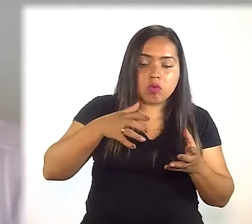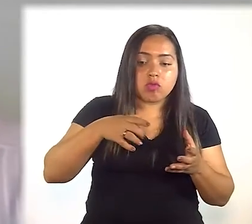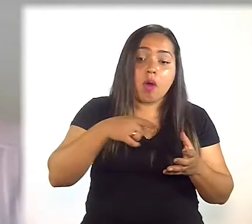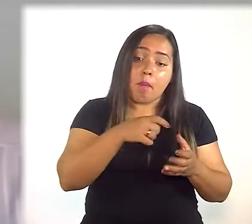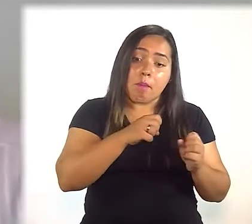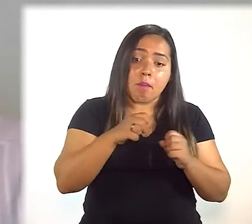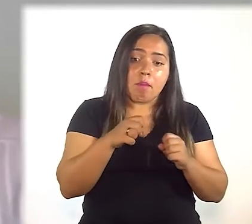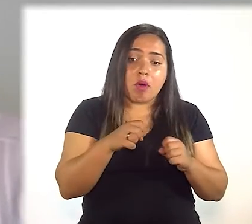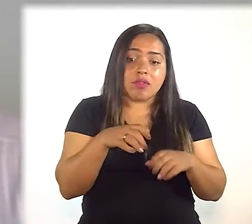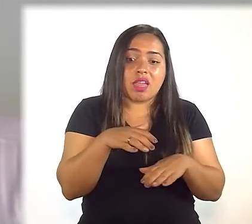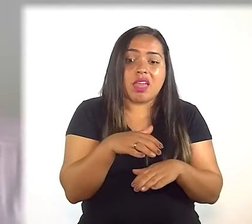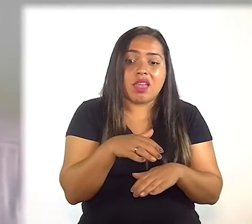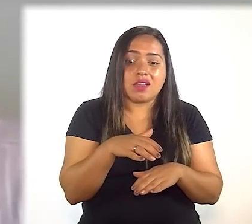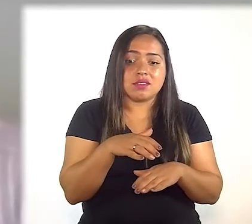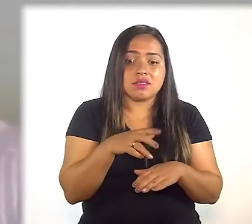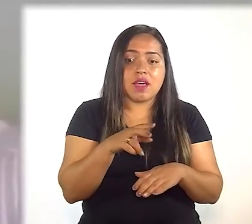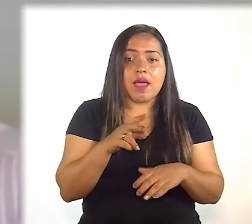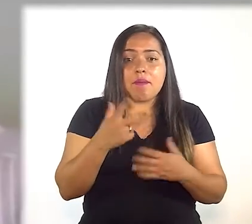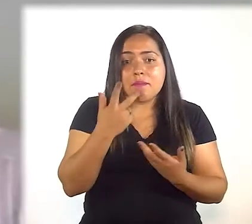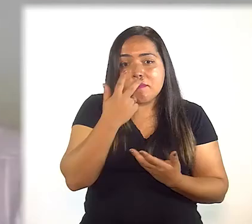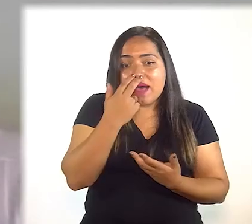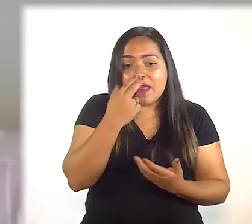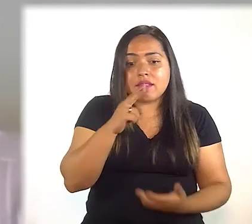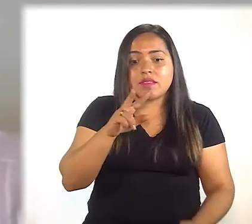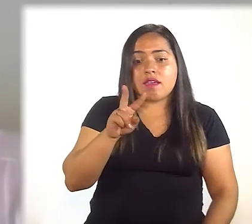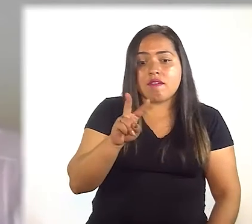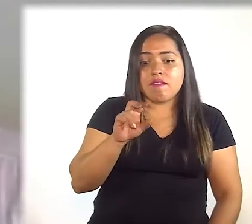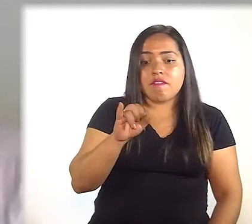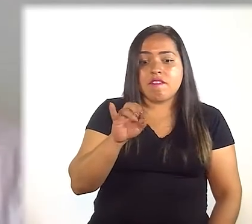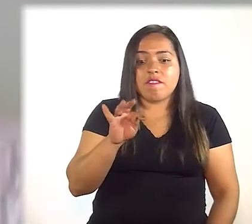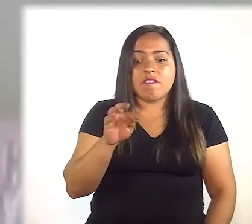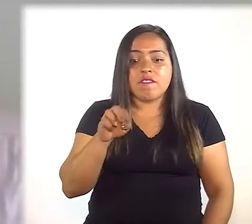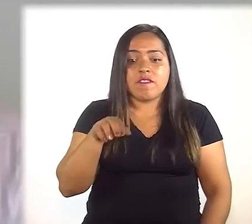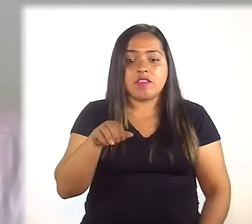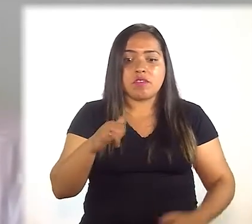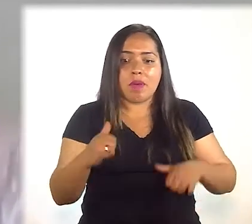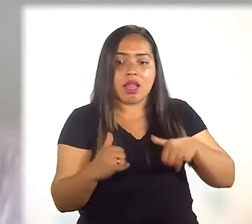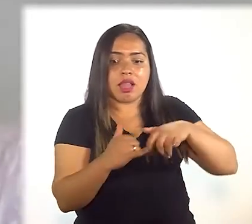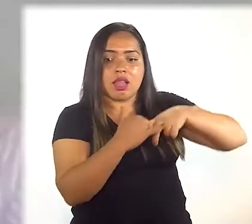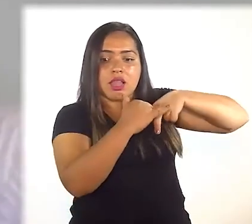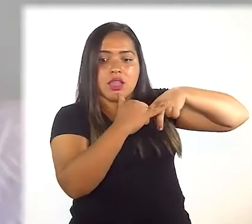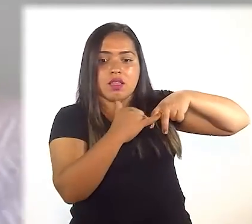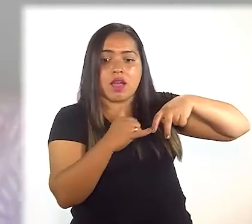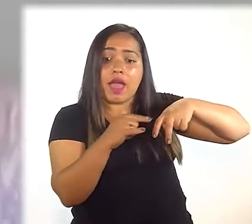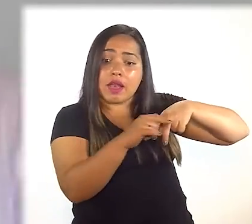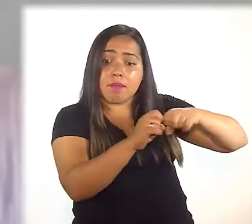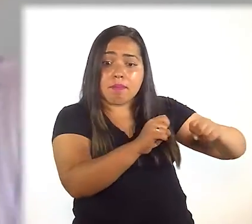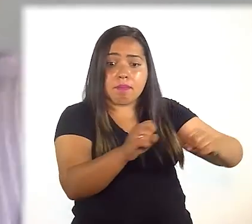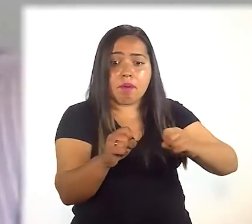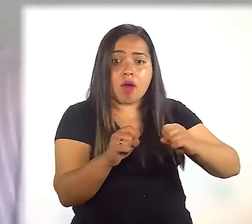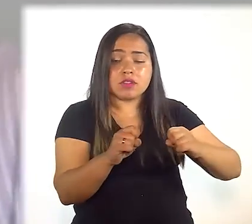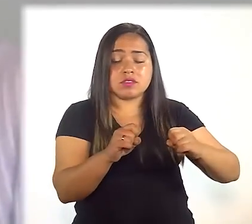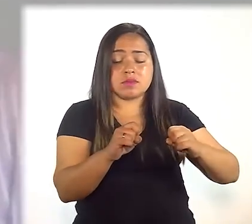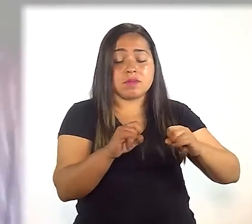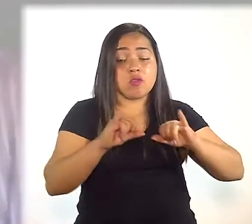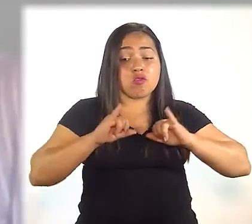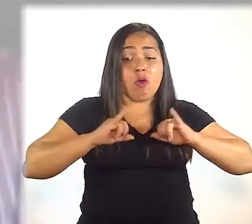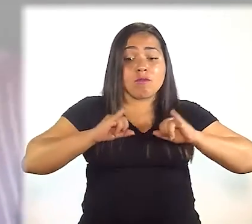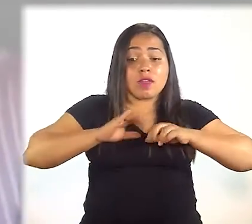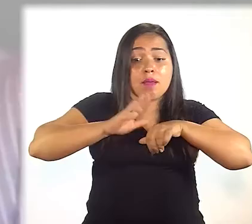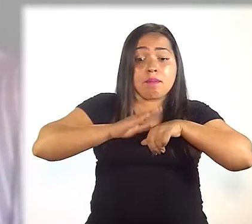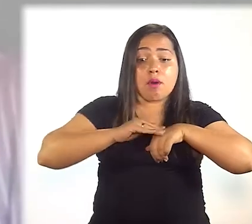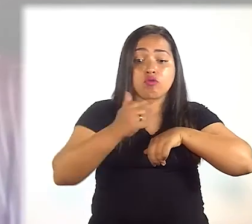estabelecidos alguns ilícitos penais, né, que tem o idoso como sujeito